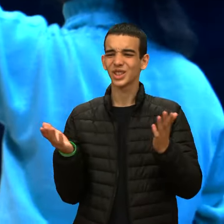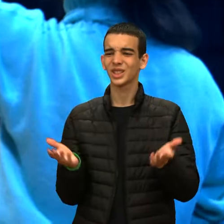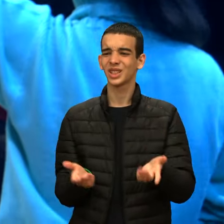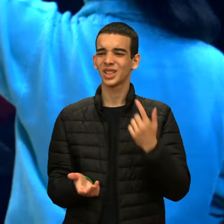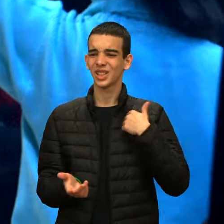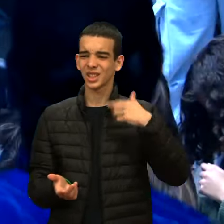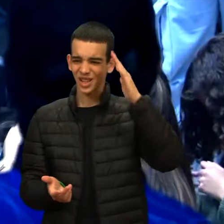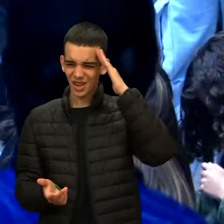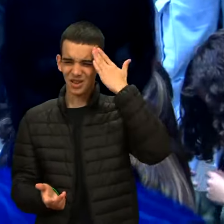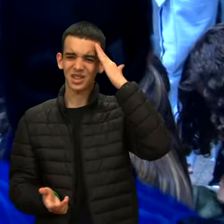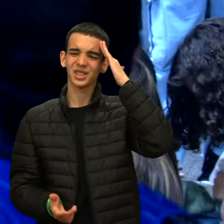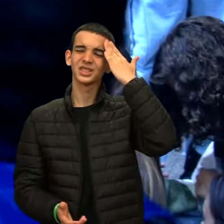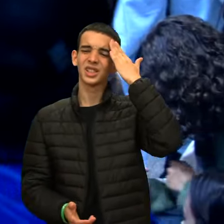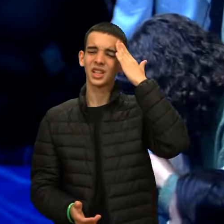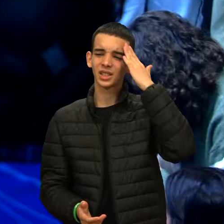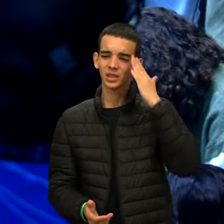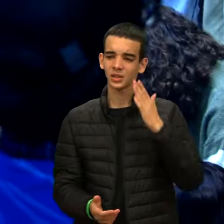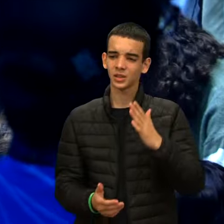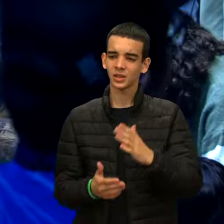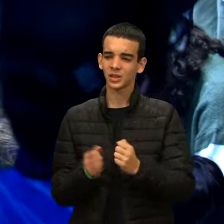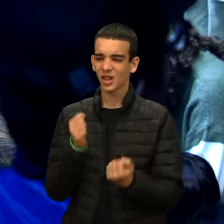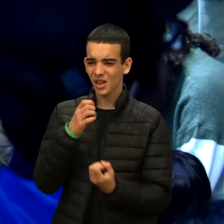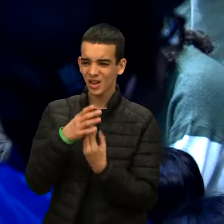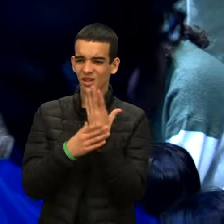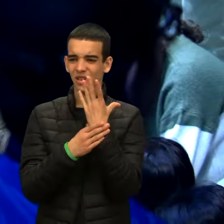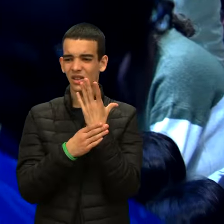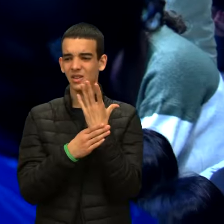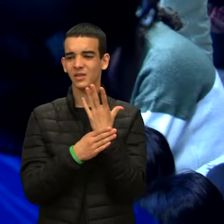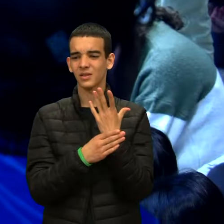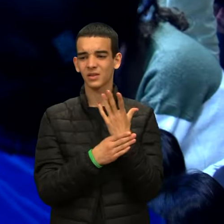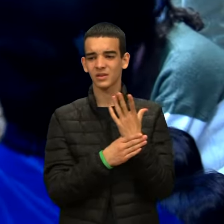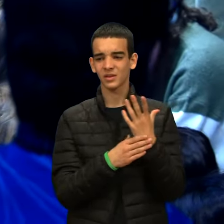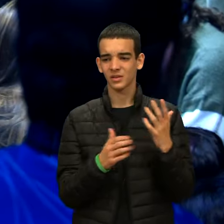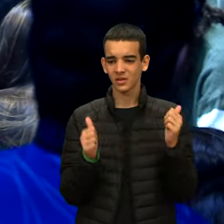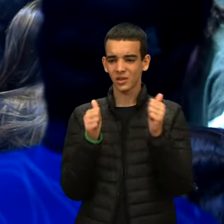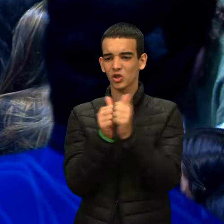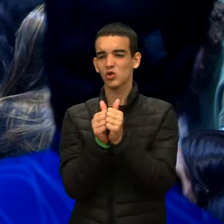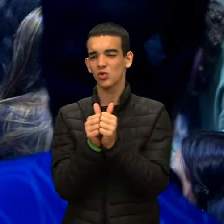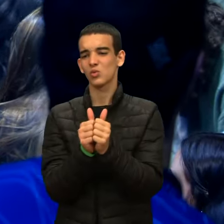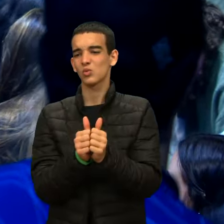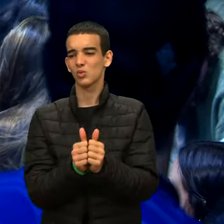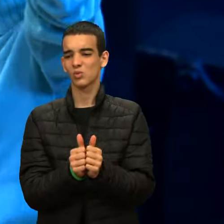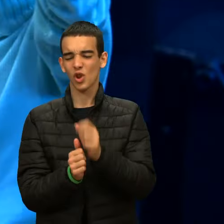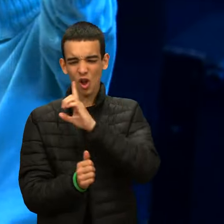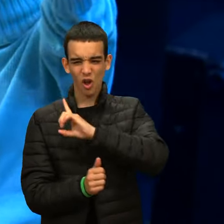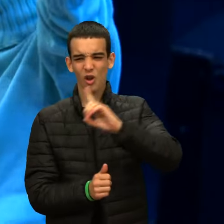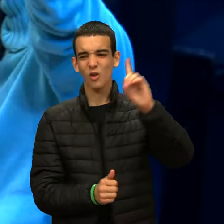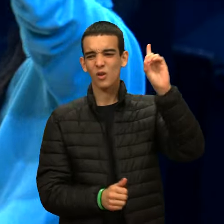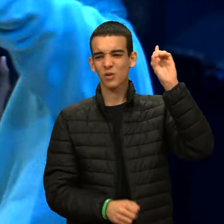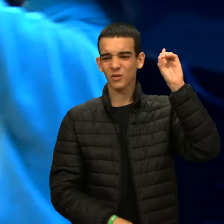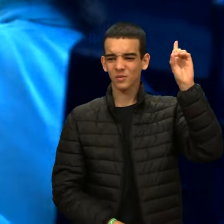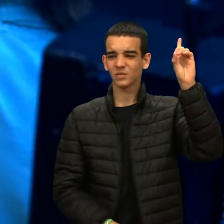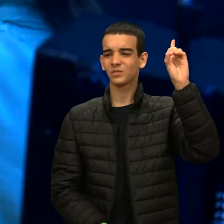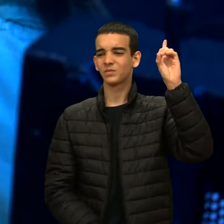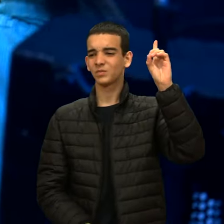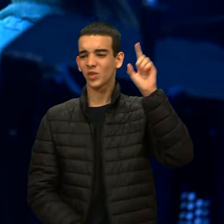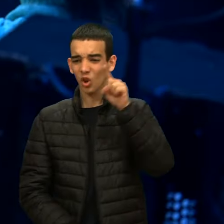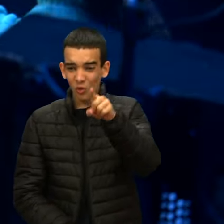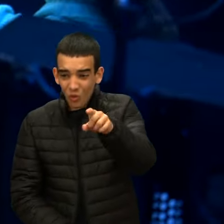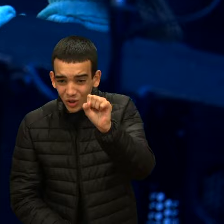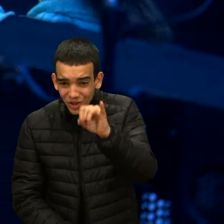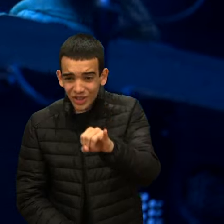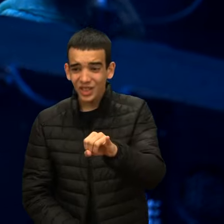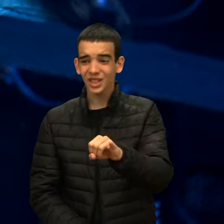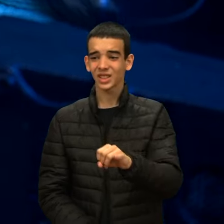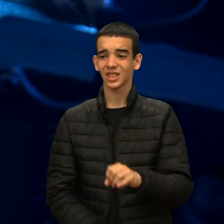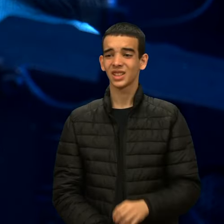o meu pecado me afastou, mas as minhas decisões me afastaram. Você que levantou a sua mão, vem aqui para frente. As pessoas que